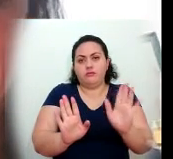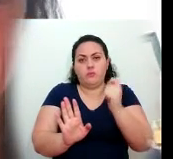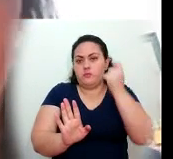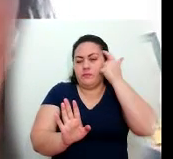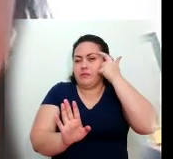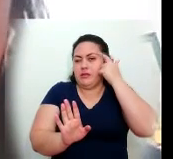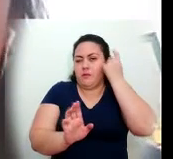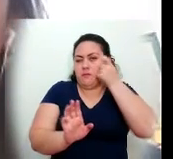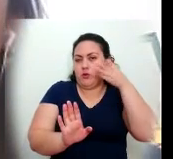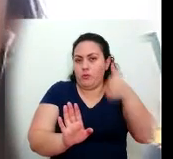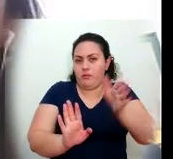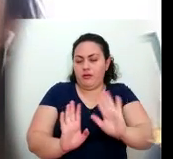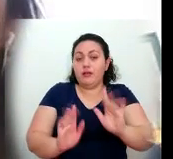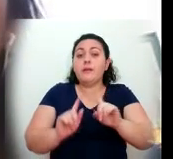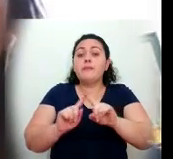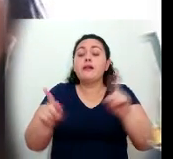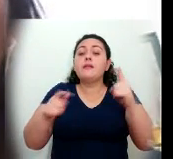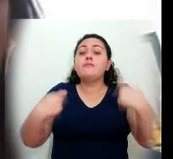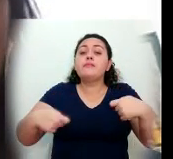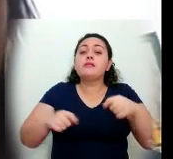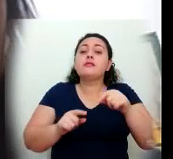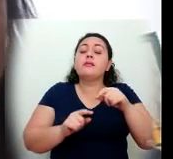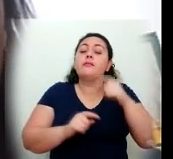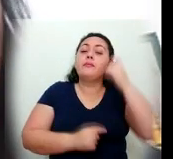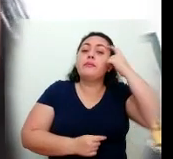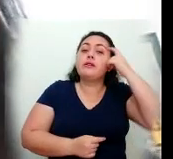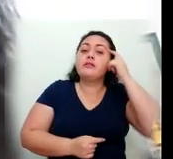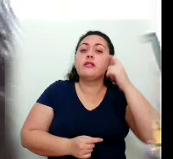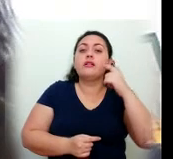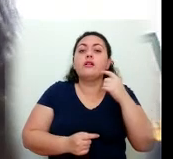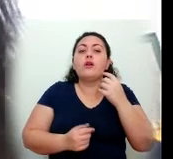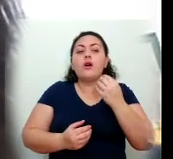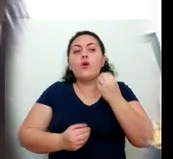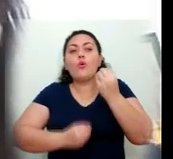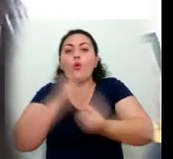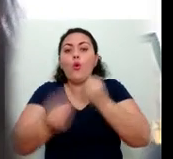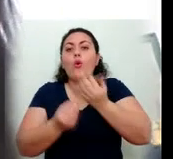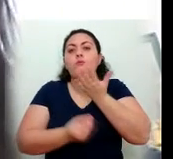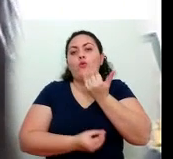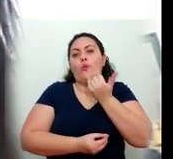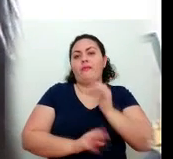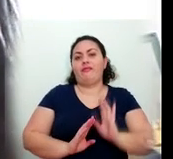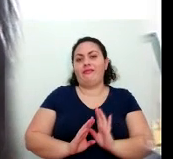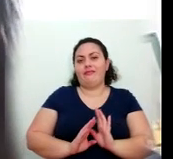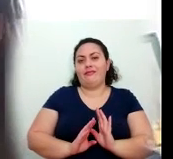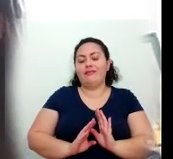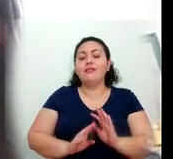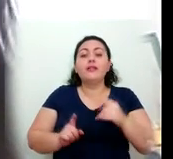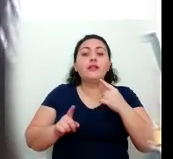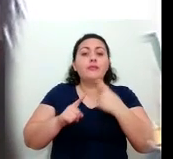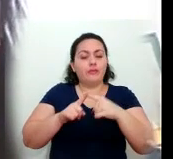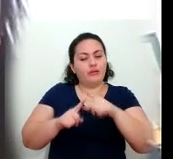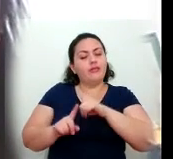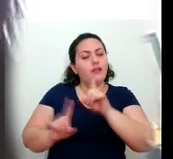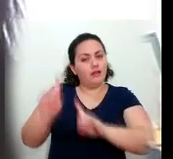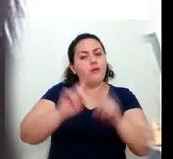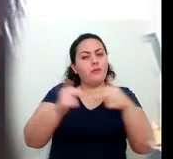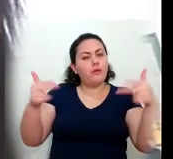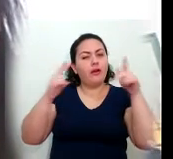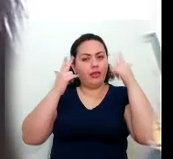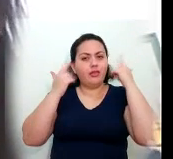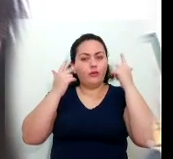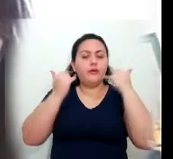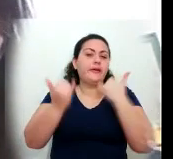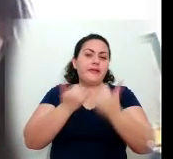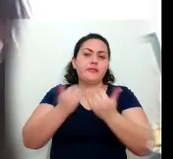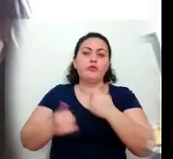Uhum. né? Uhum. Porque a gente tem algumas reações que são naturais. Assim, quem está muito Uhum. sozinho no